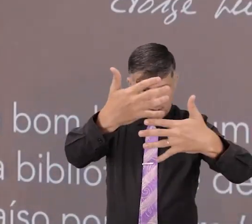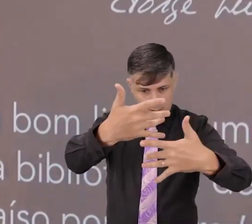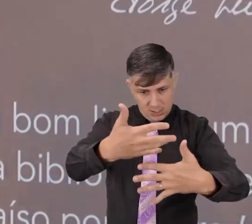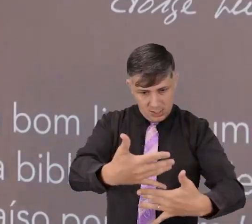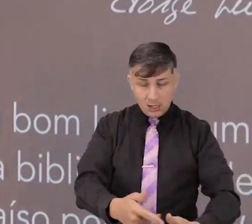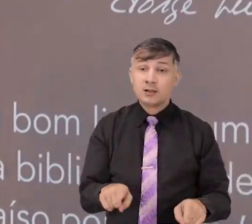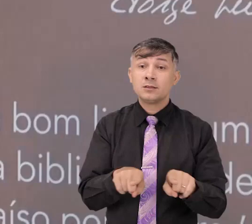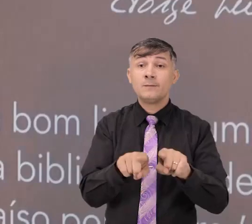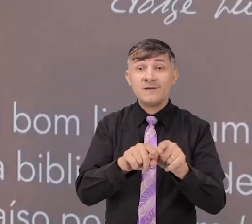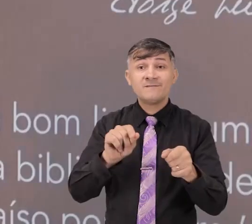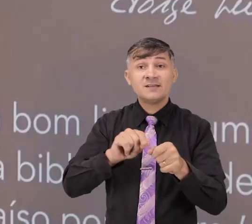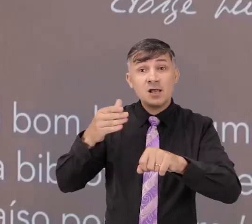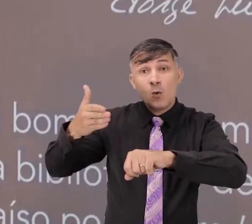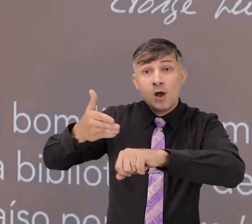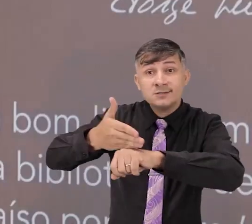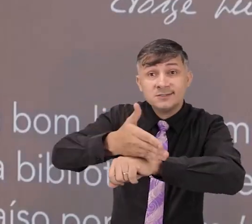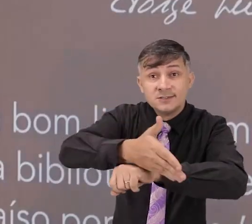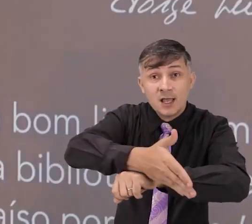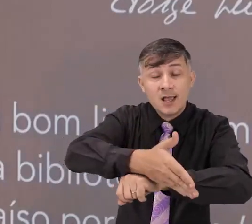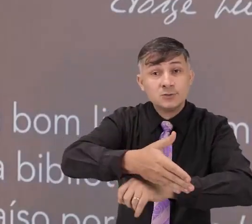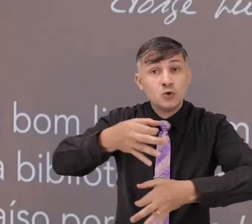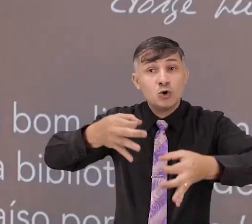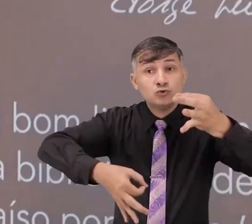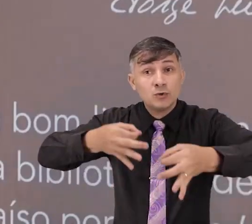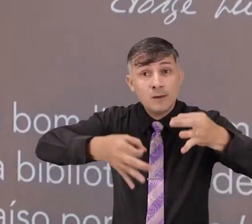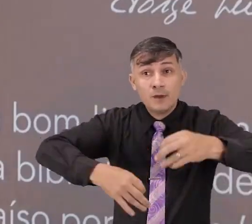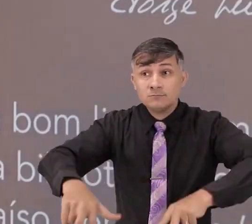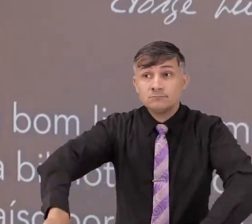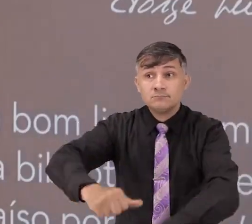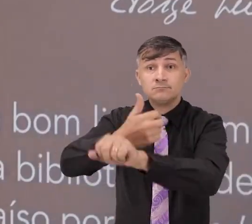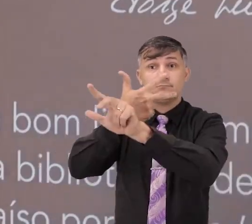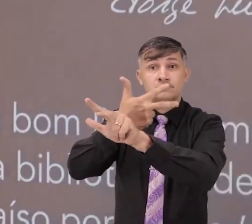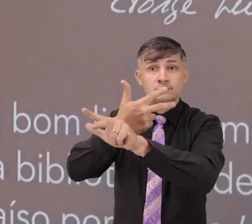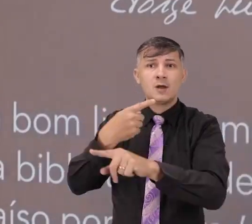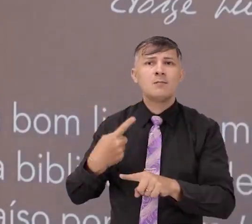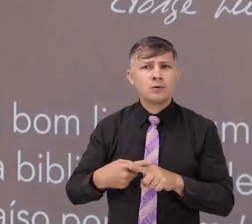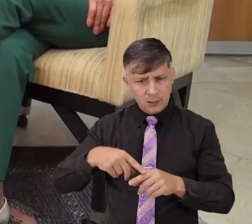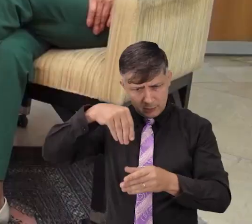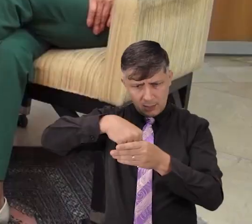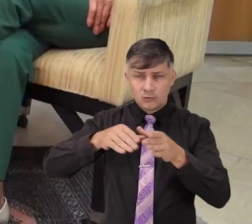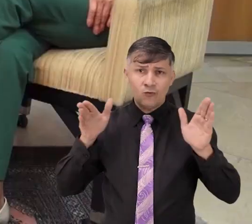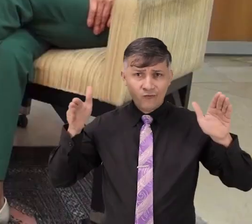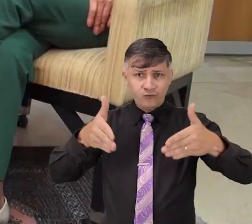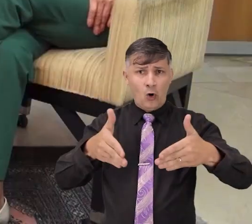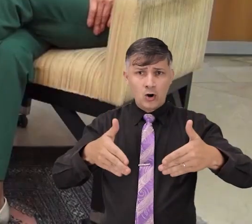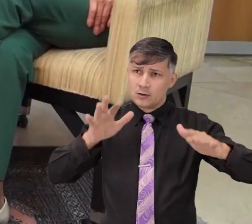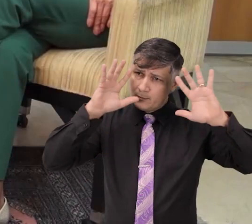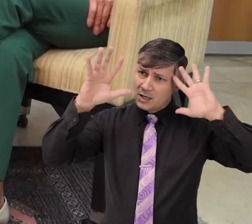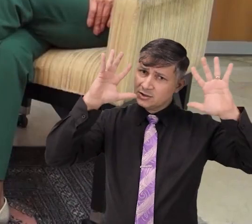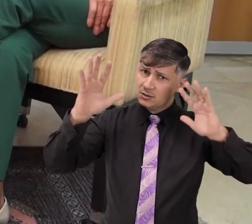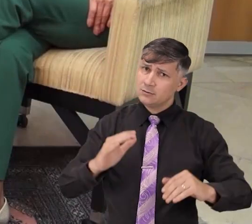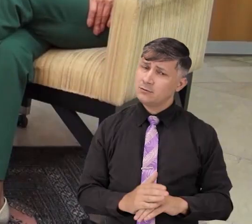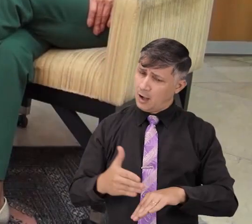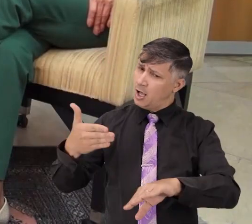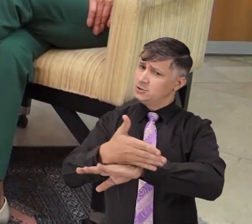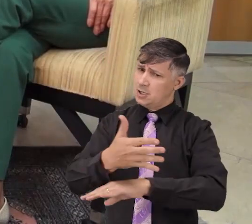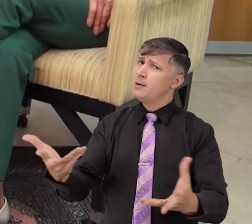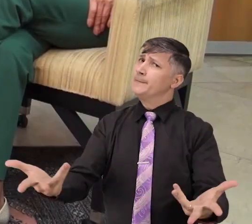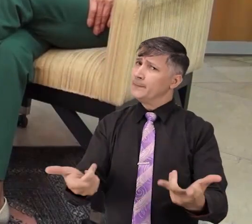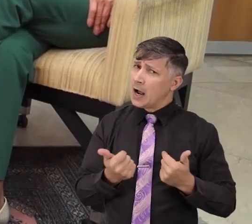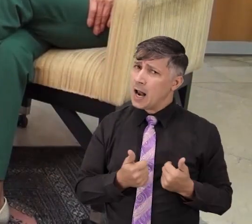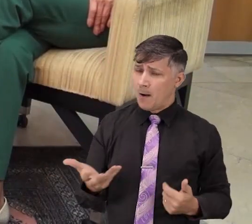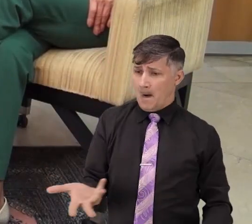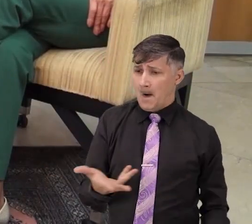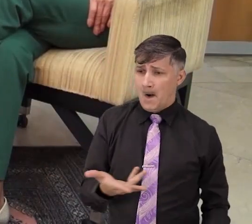julgamentos. Porque sempre dentro dos fóruns a gente imagina que o acesso seja muito bom. Né? Eu não posso falar pela